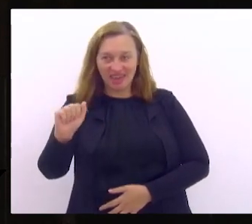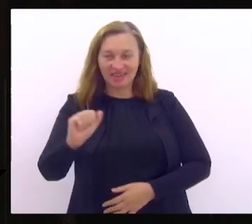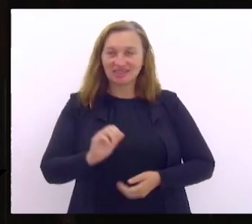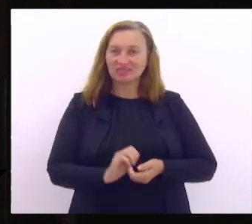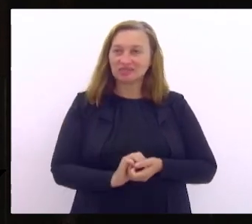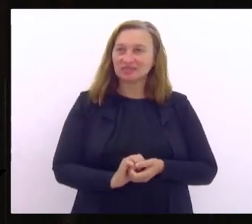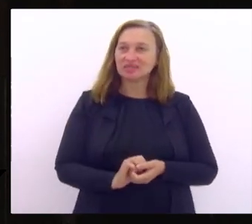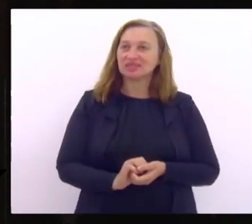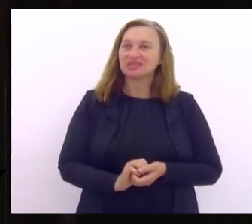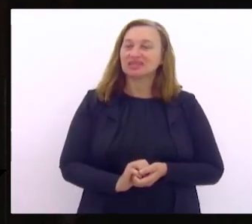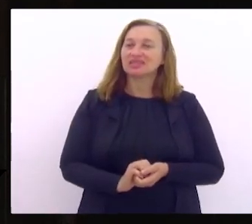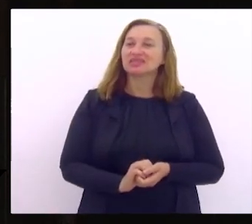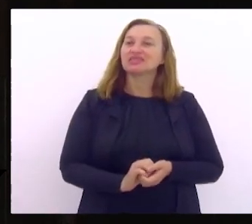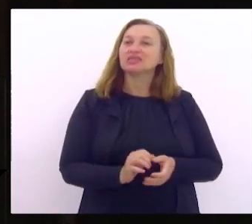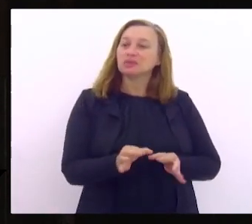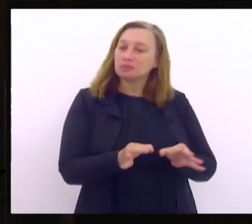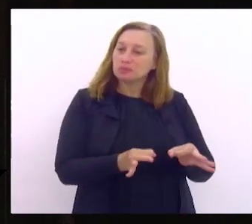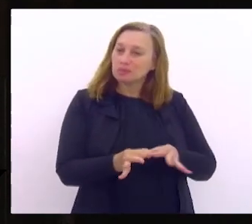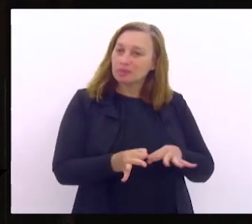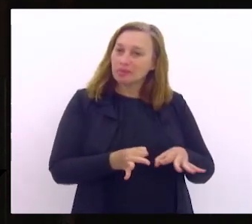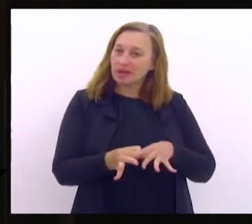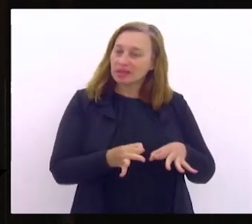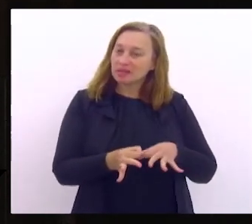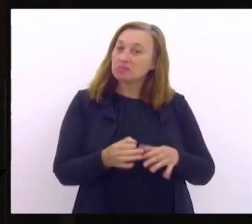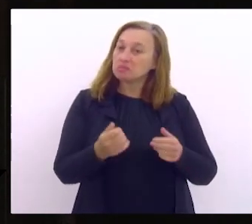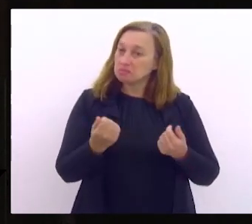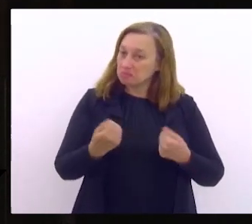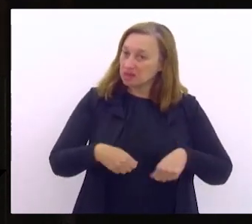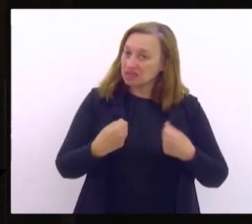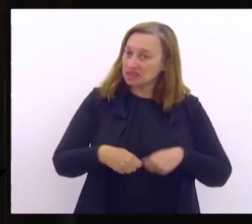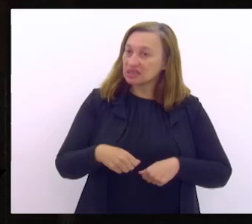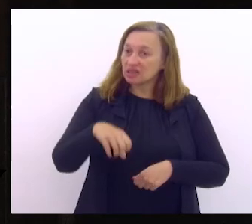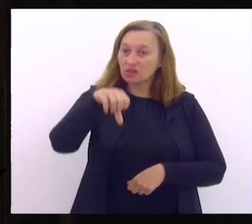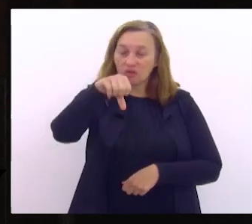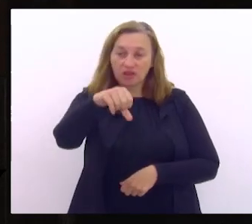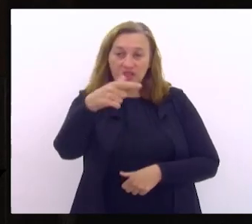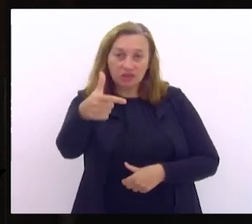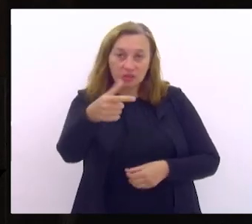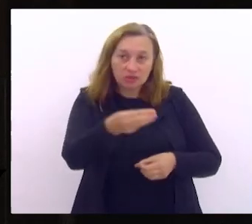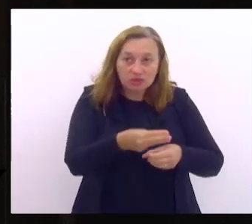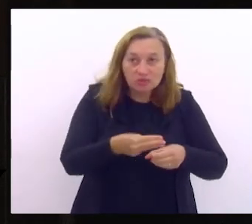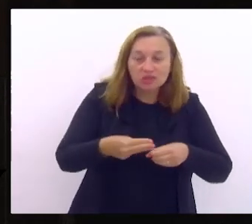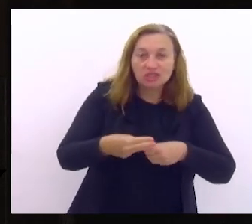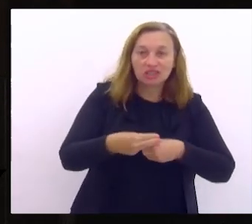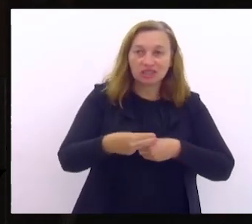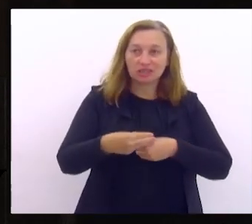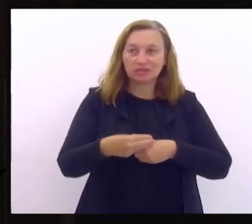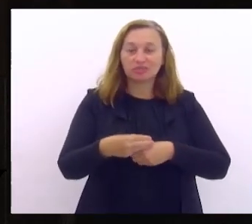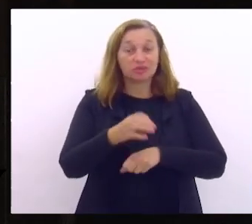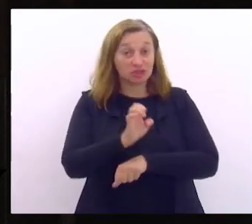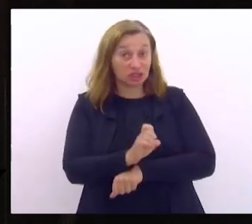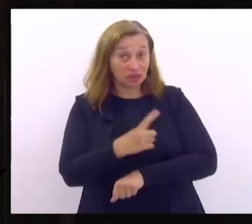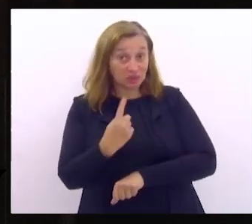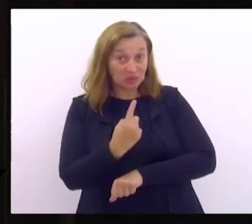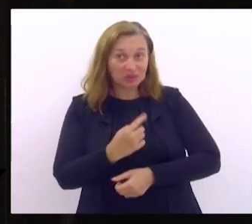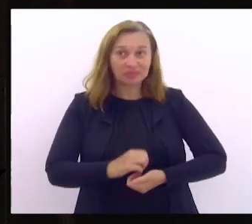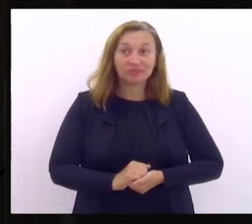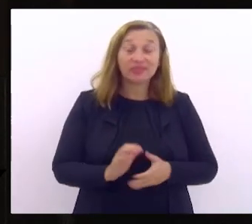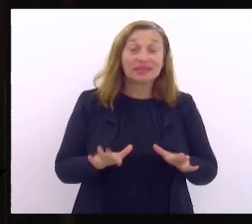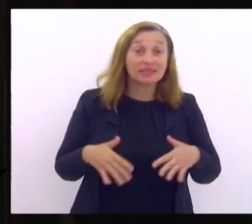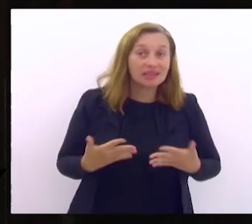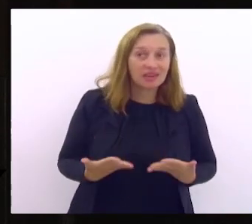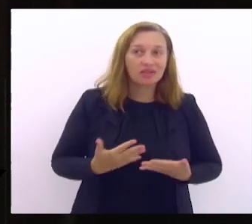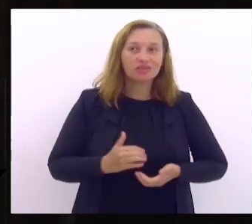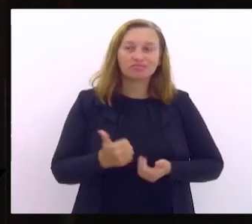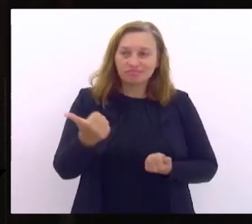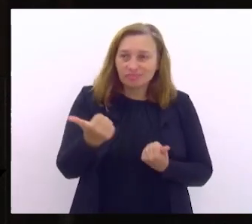regionalização, secretário, que a gente precisa fazer nesses 92 municípios do nosso Estado. Então,